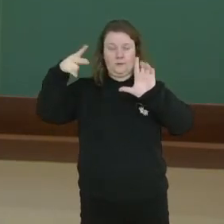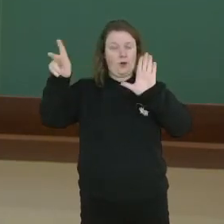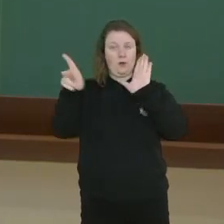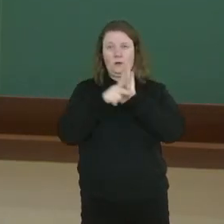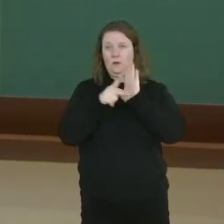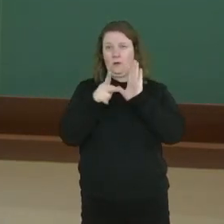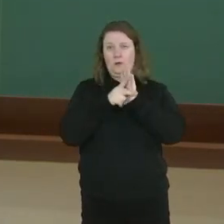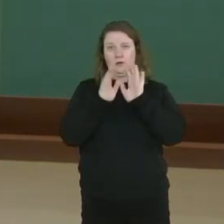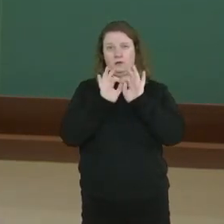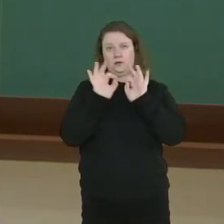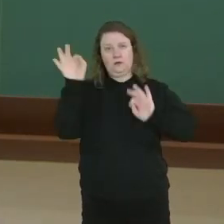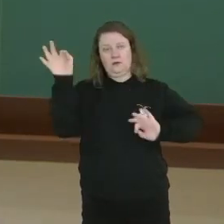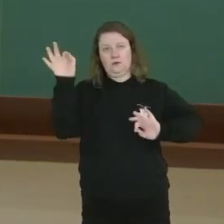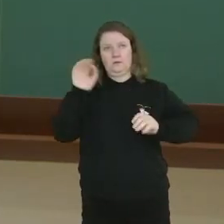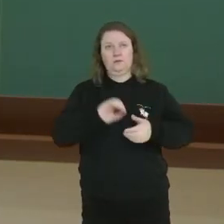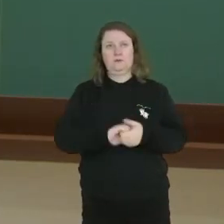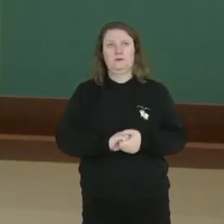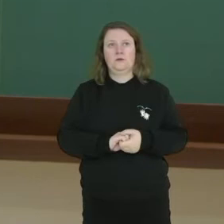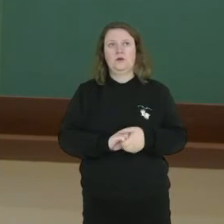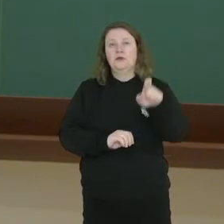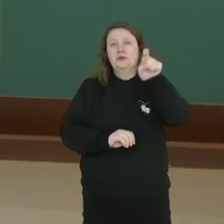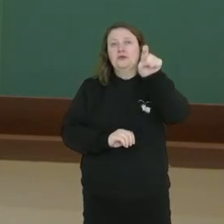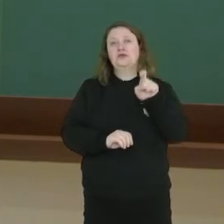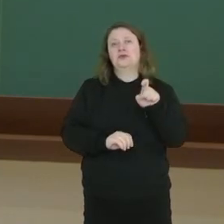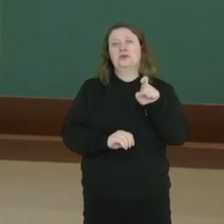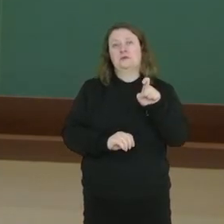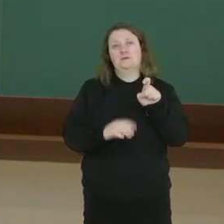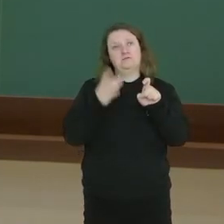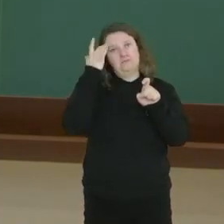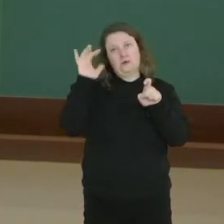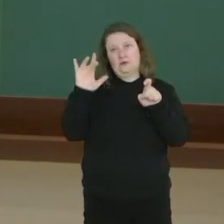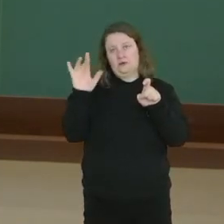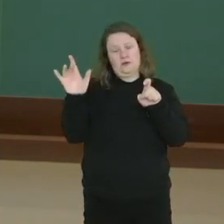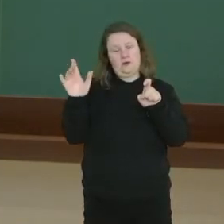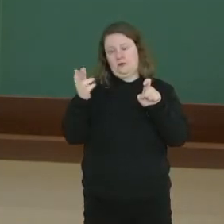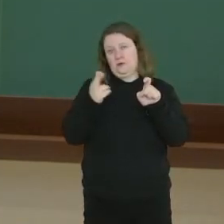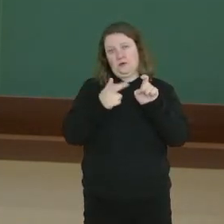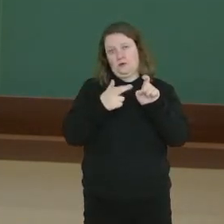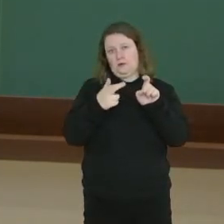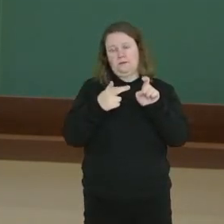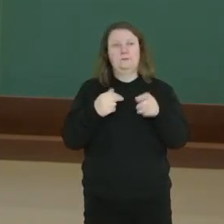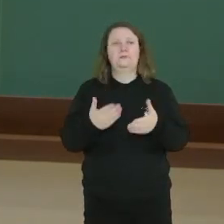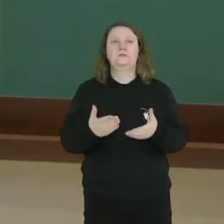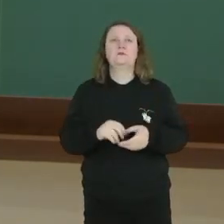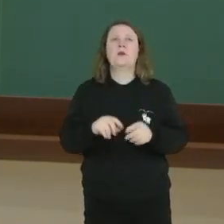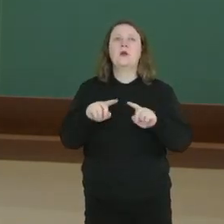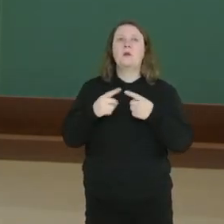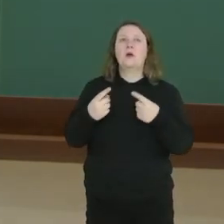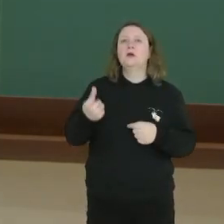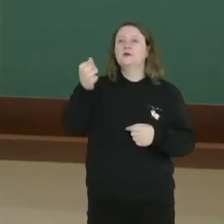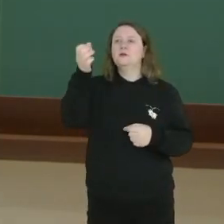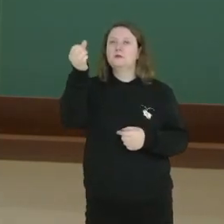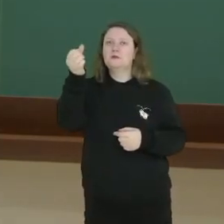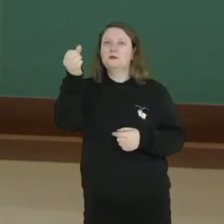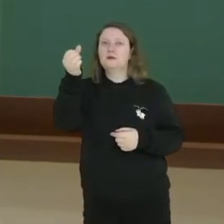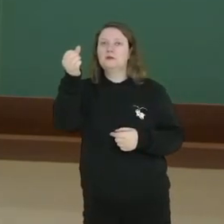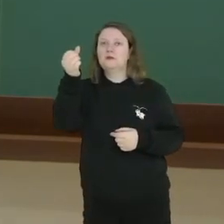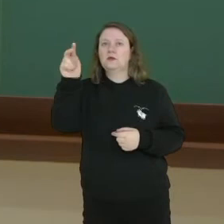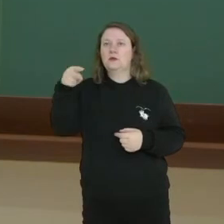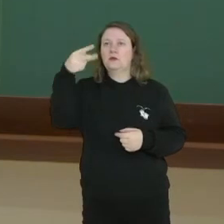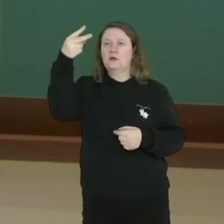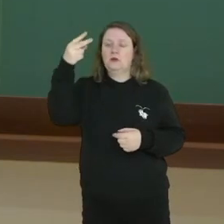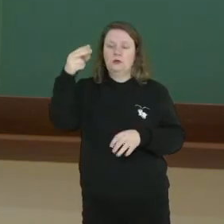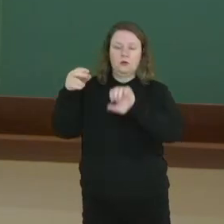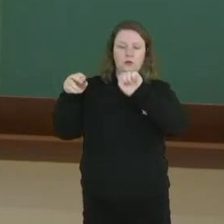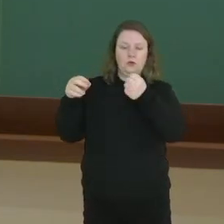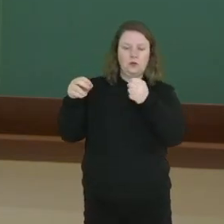que a gente quer saber, né? Então, vou manter a letrinha ali. É igual a um cateto ao quadrado mais o outro cateto ao quadrado. Então, tanto faz a